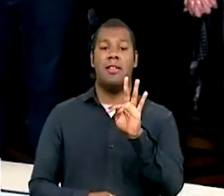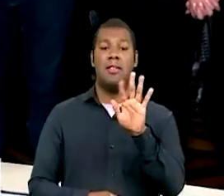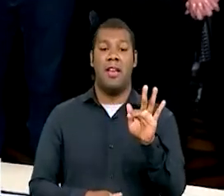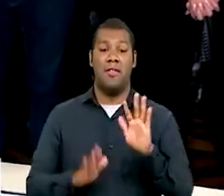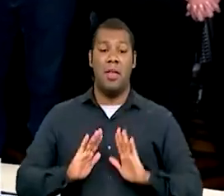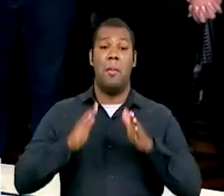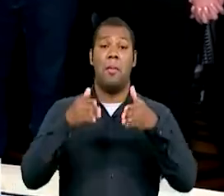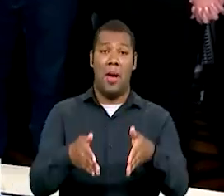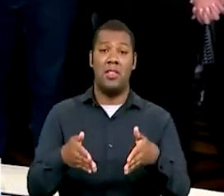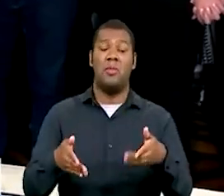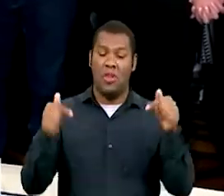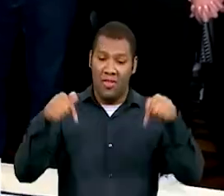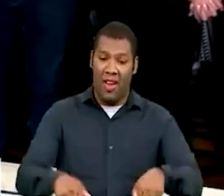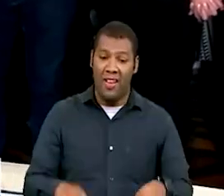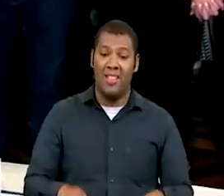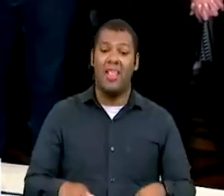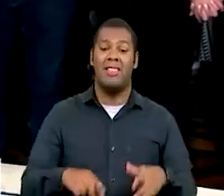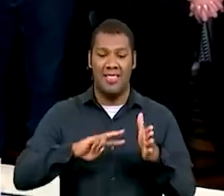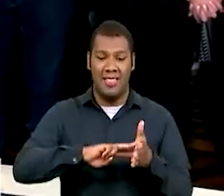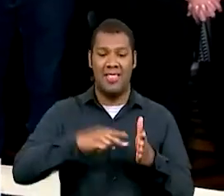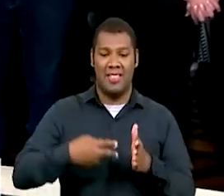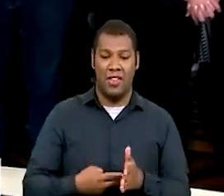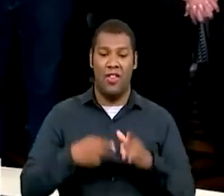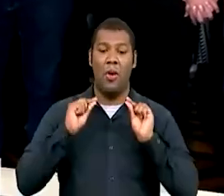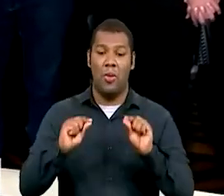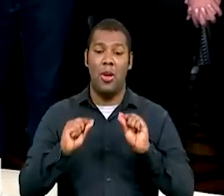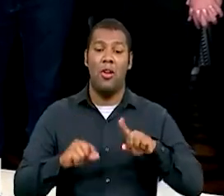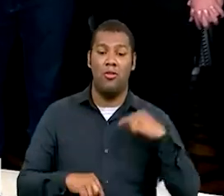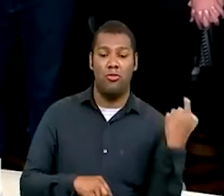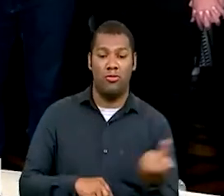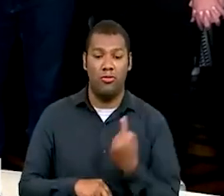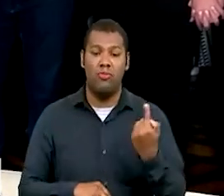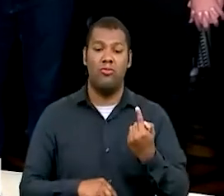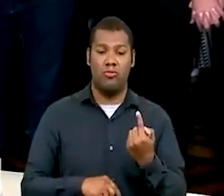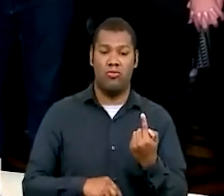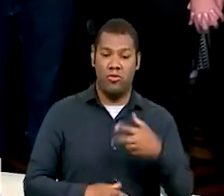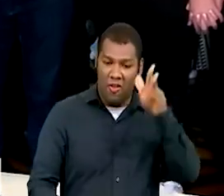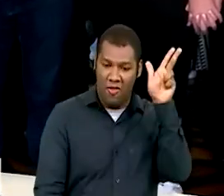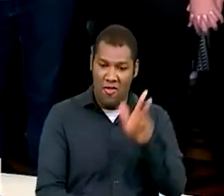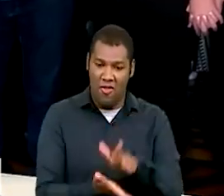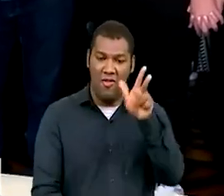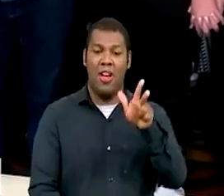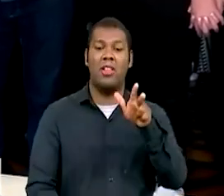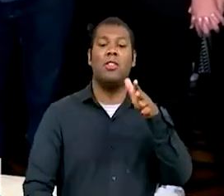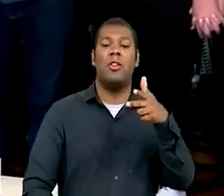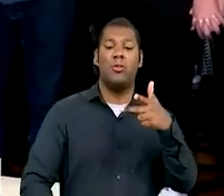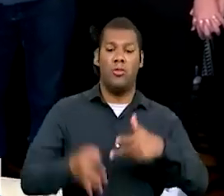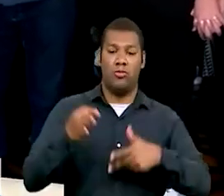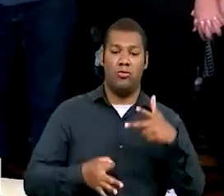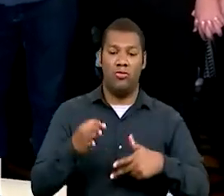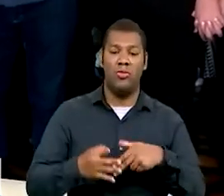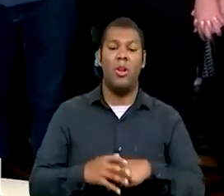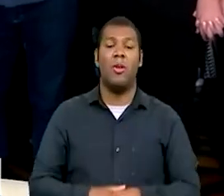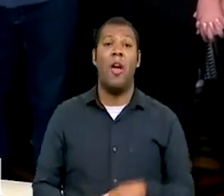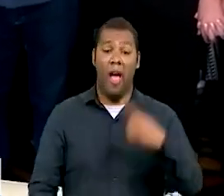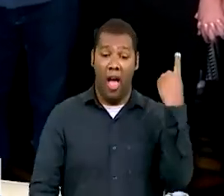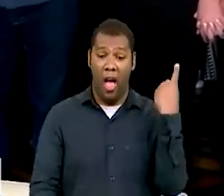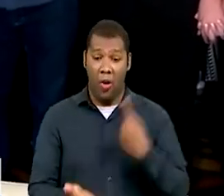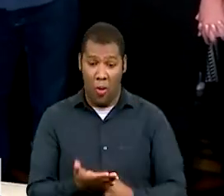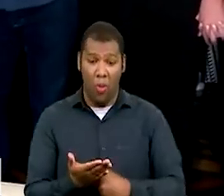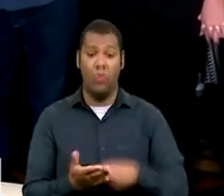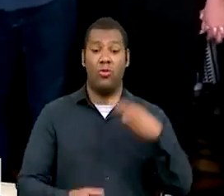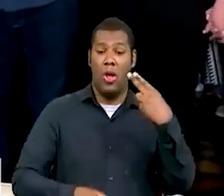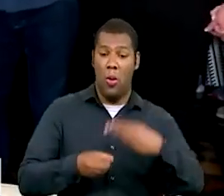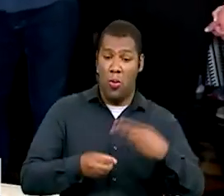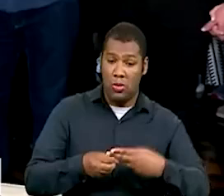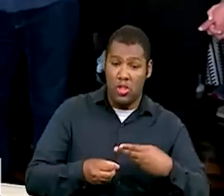aqui significa que nós estamos homologando judicialmente um acordo entre a União